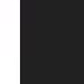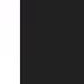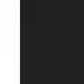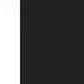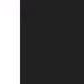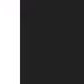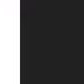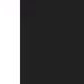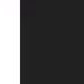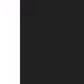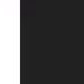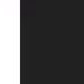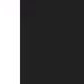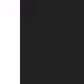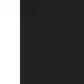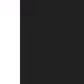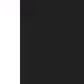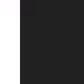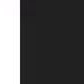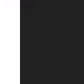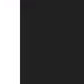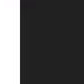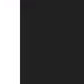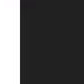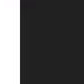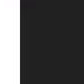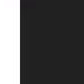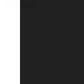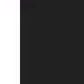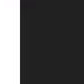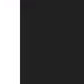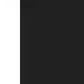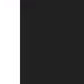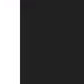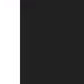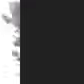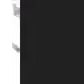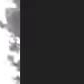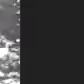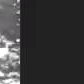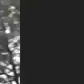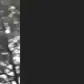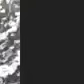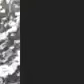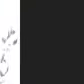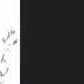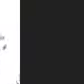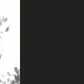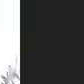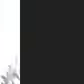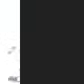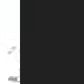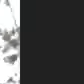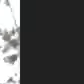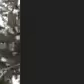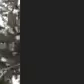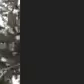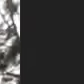mandar 800 trabalhadores embora. E o sindicato vem resistindo em mesa aqui. O sindicato vem resistindo em mesa